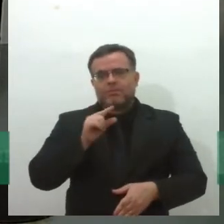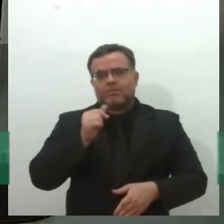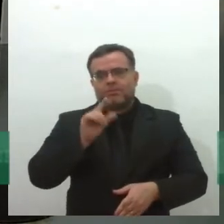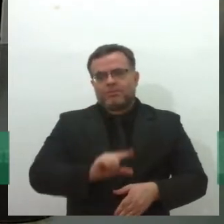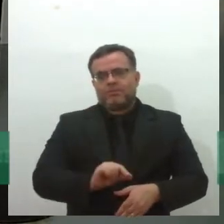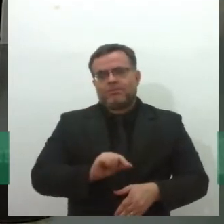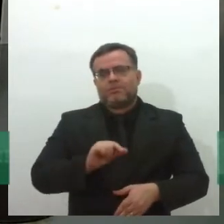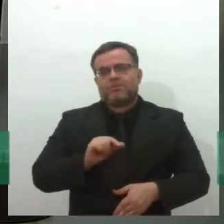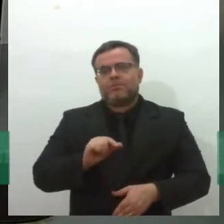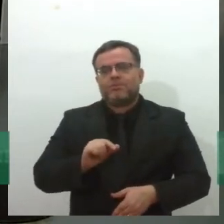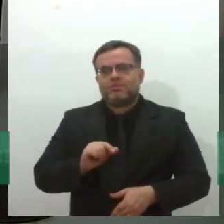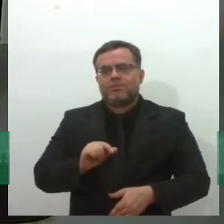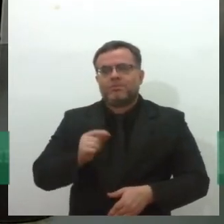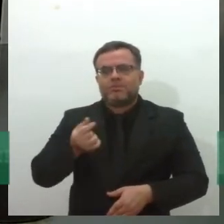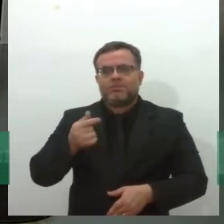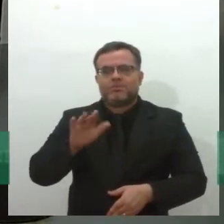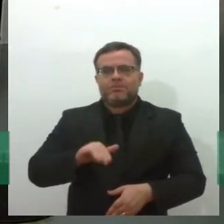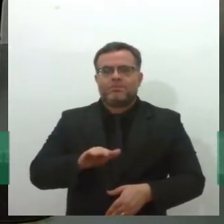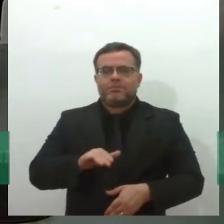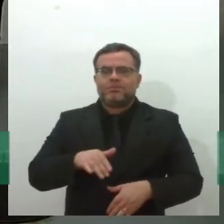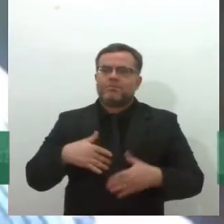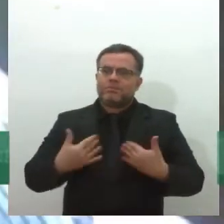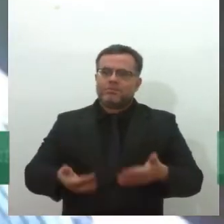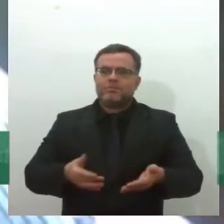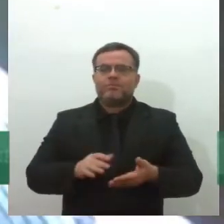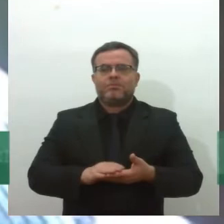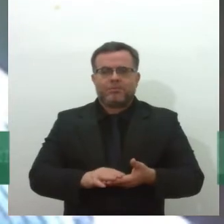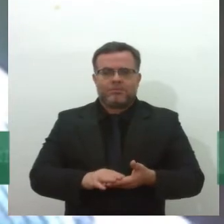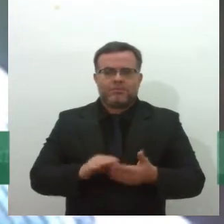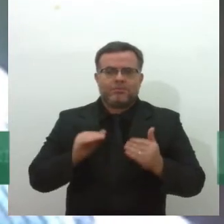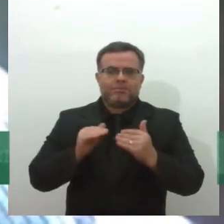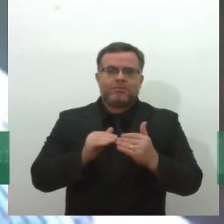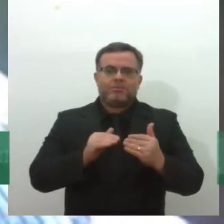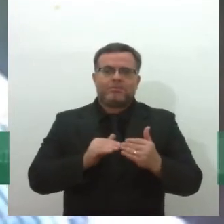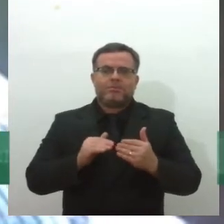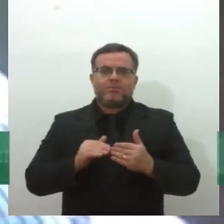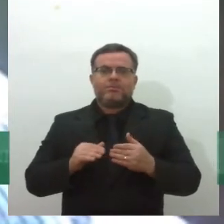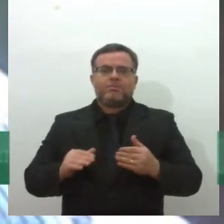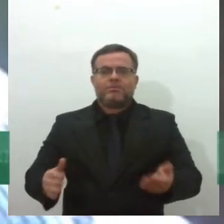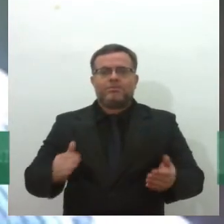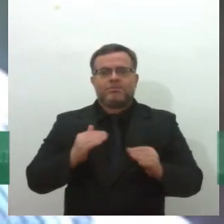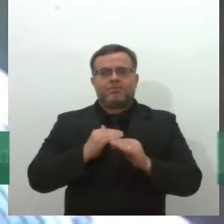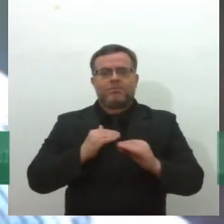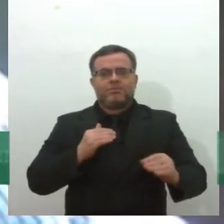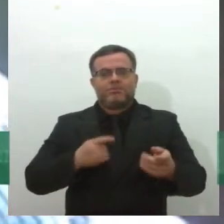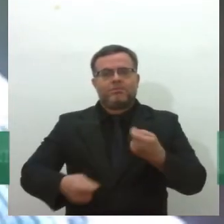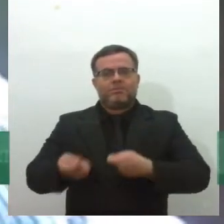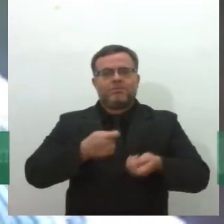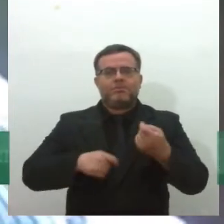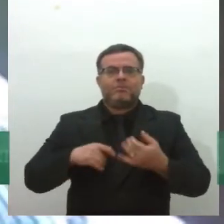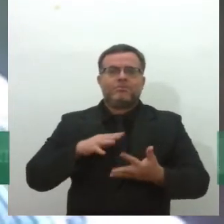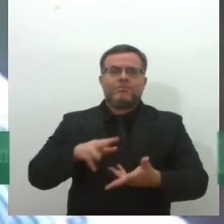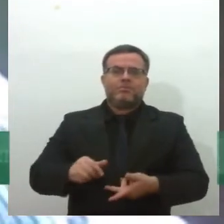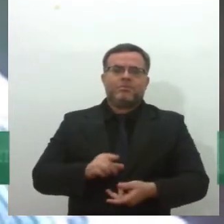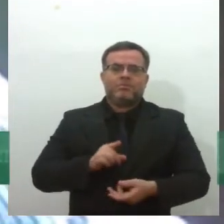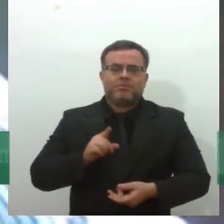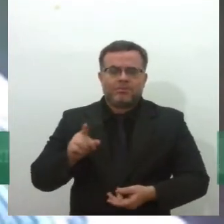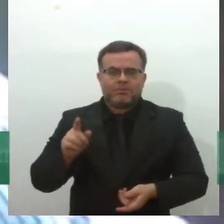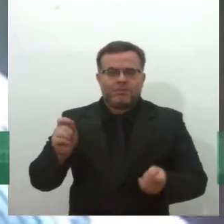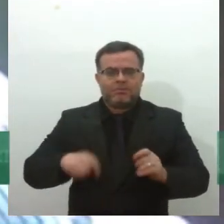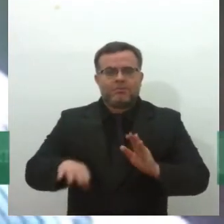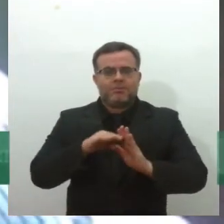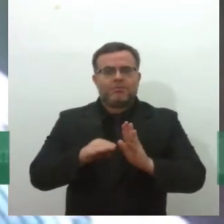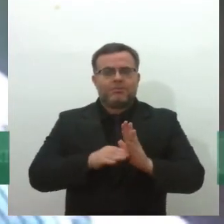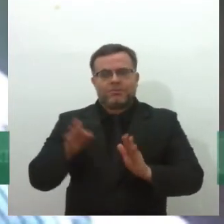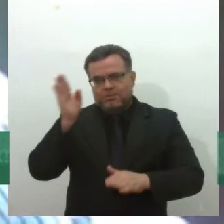O preço do combustível ficar totalmente vinculado às instabilidades no mercado internacional é um grande problema para a população